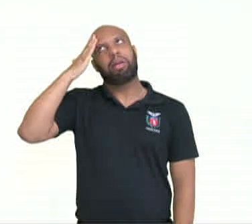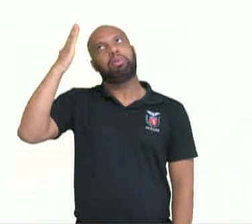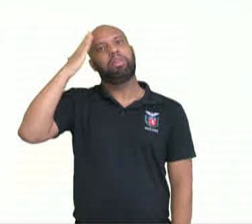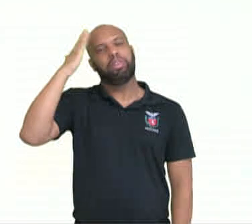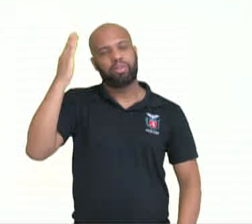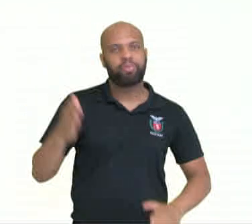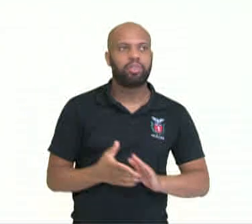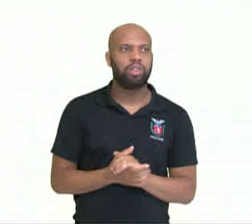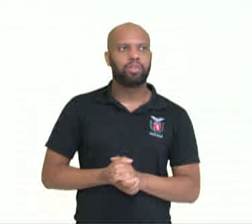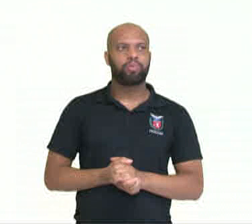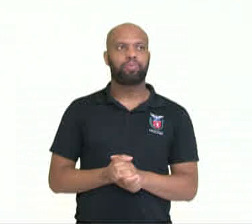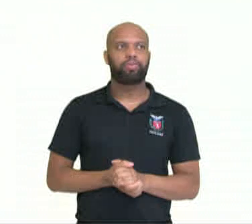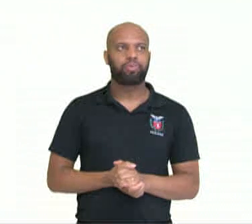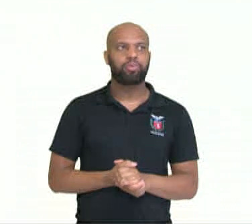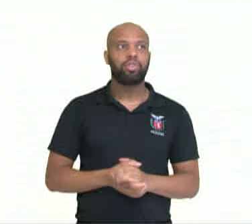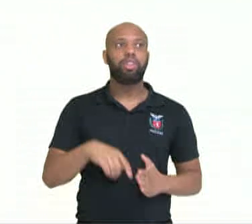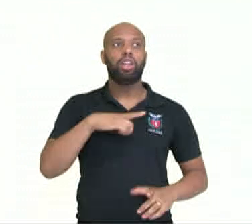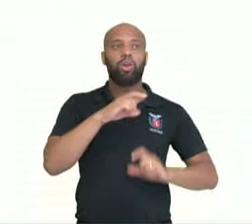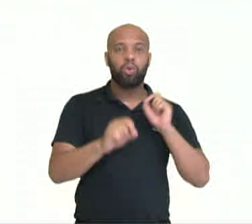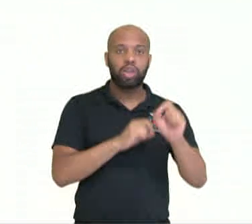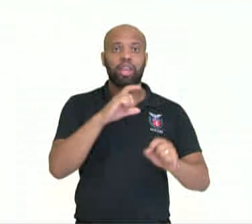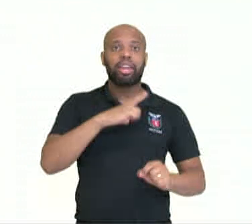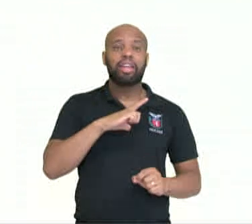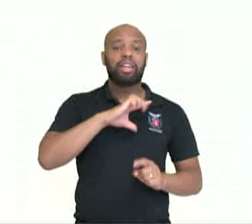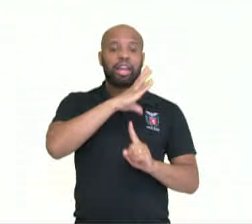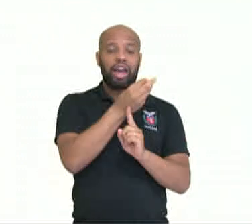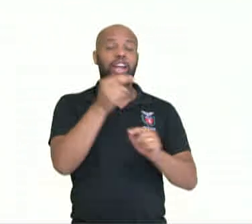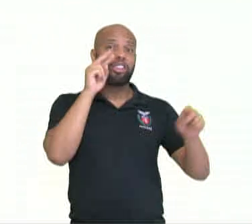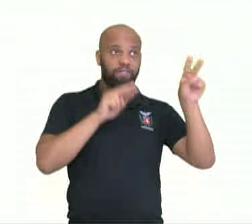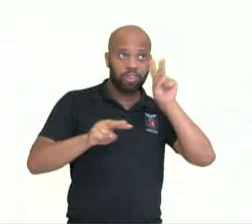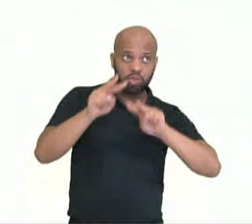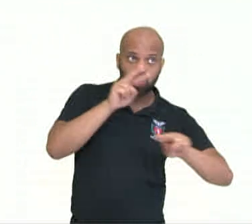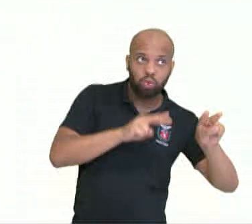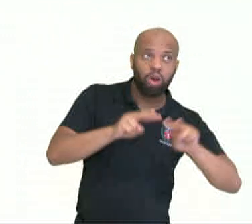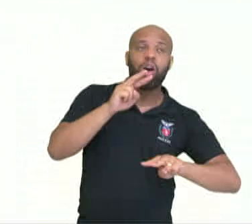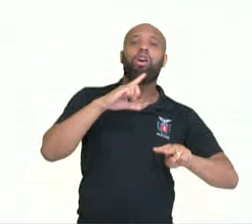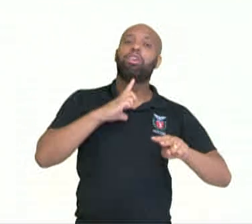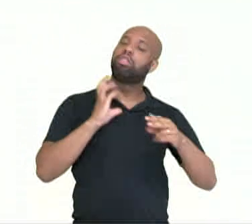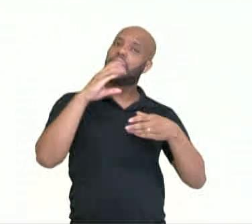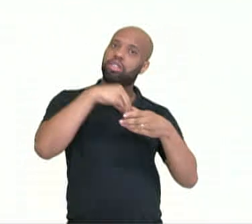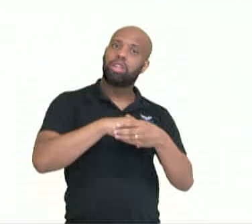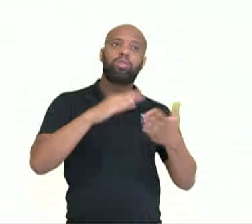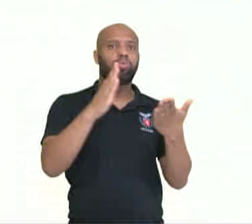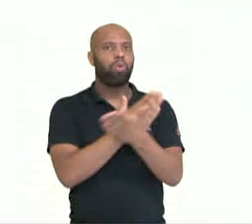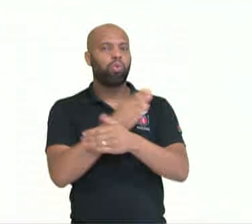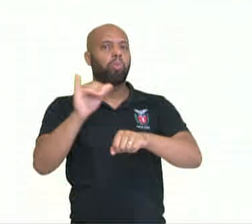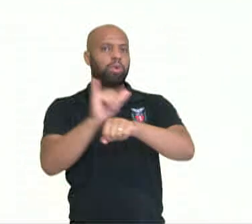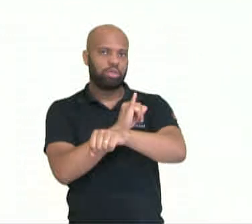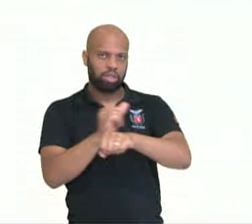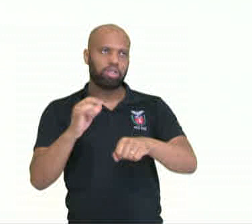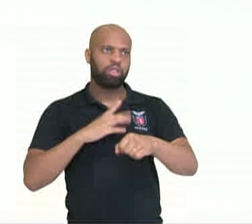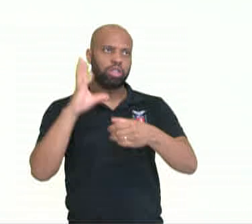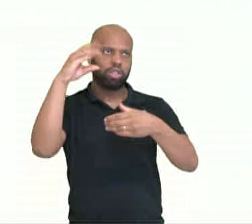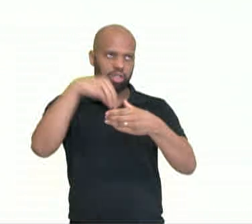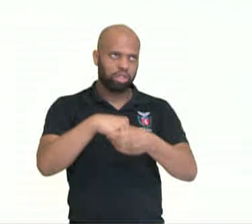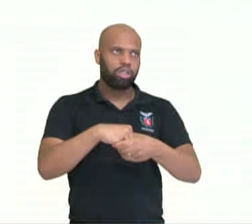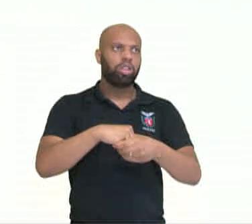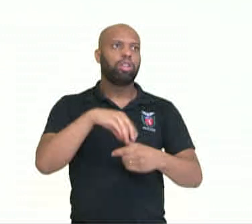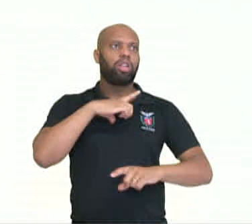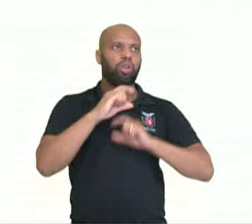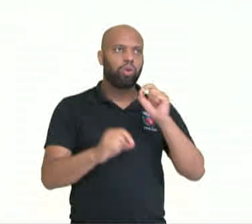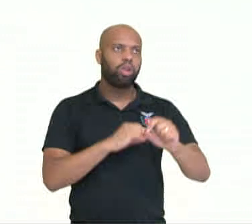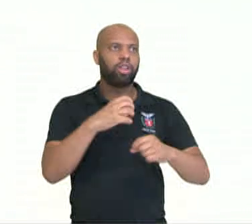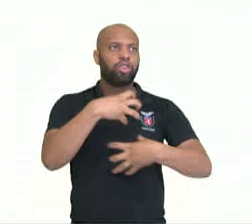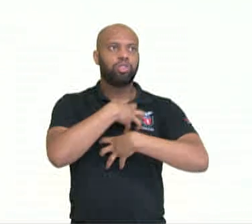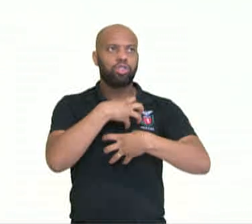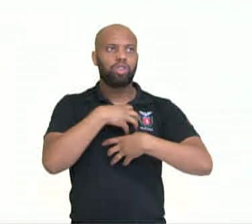delas é artes visuais. Aí elas vão se dividir em elementos formais, composição técnica, gênero, movimentos e períodos, tá? Então, a gente tem nos